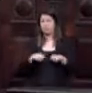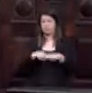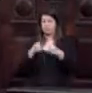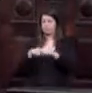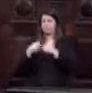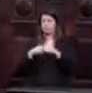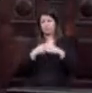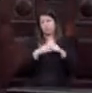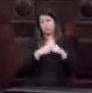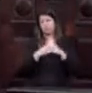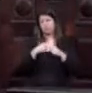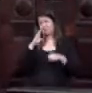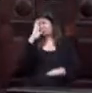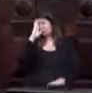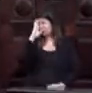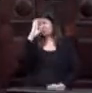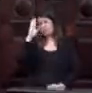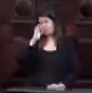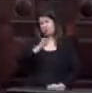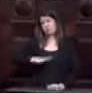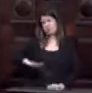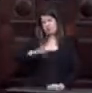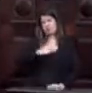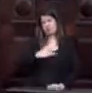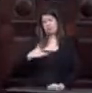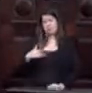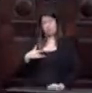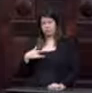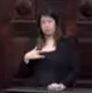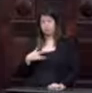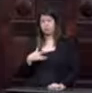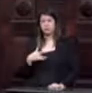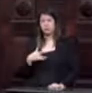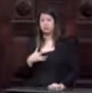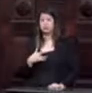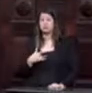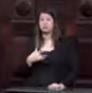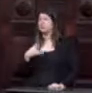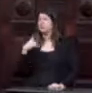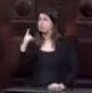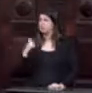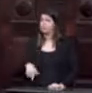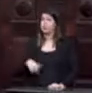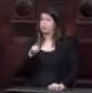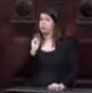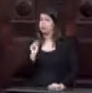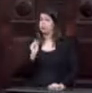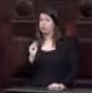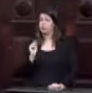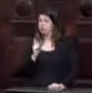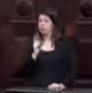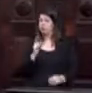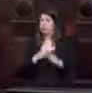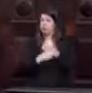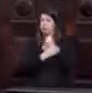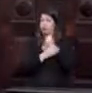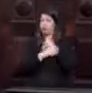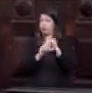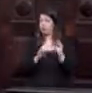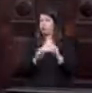destruídas, principalmente na área da saúde. Mas não só, porque segurança e